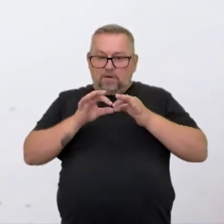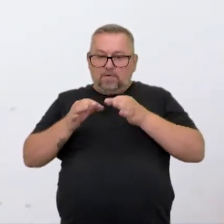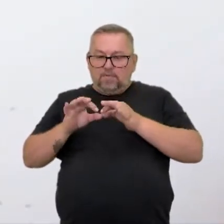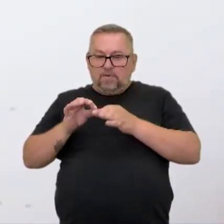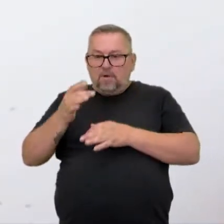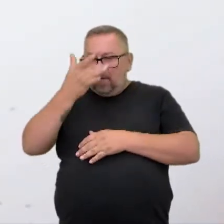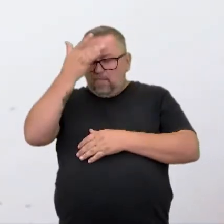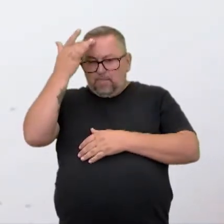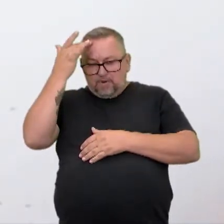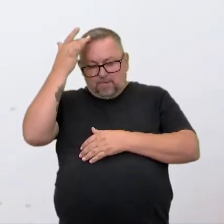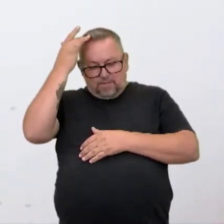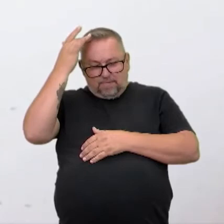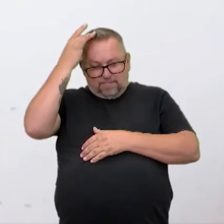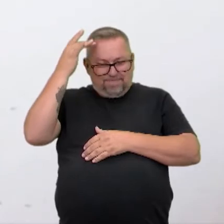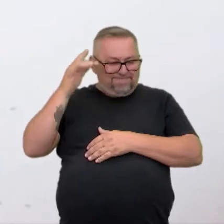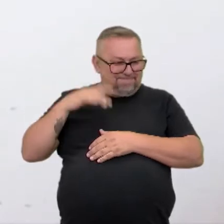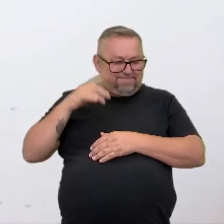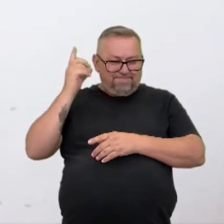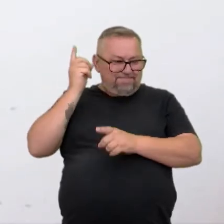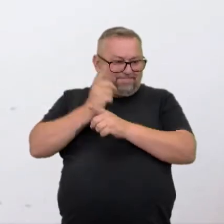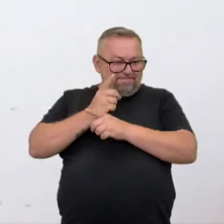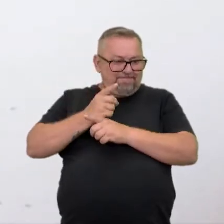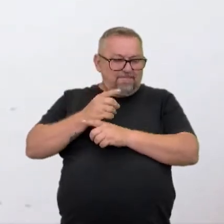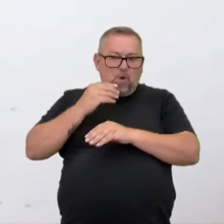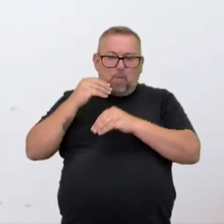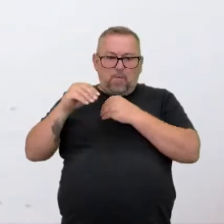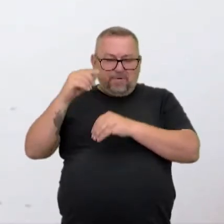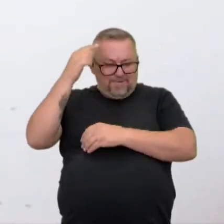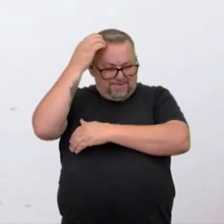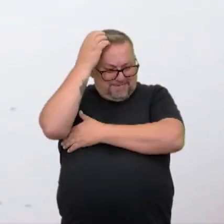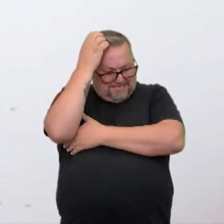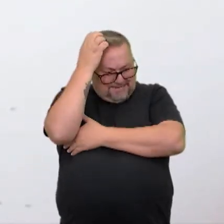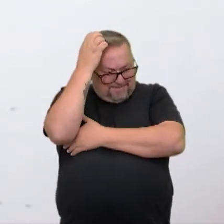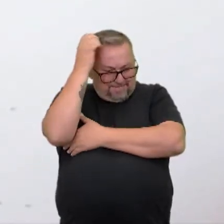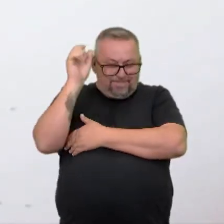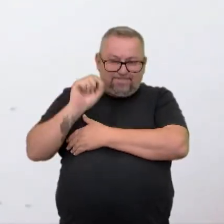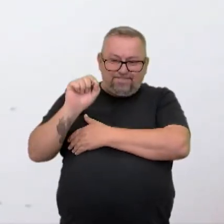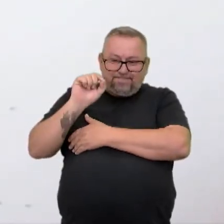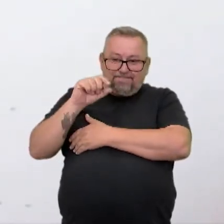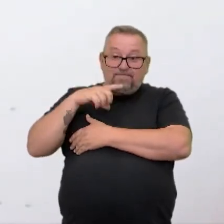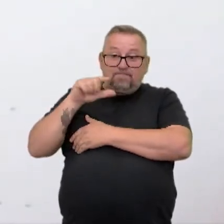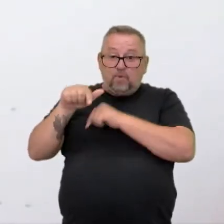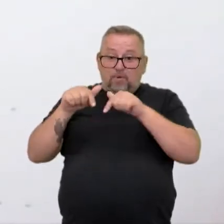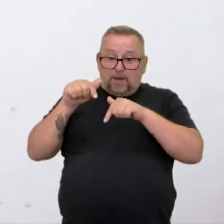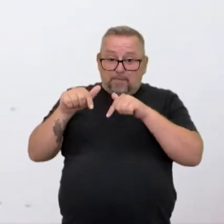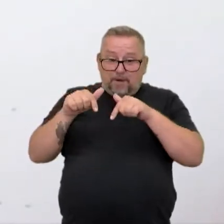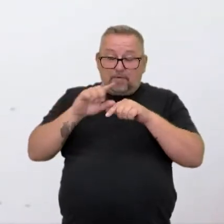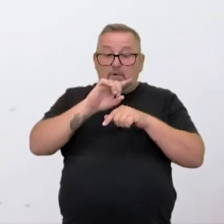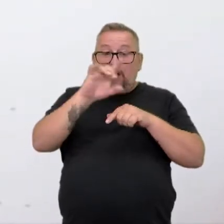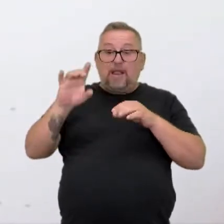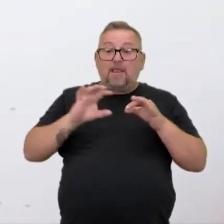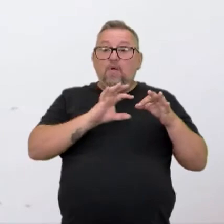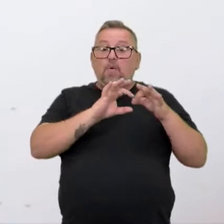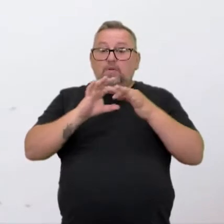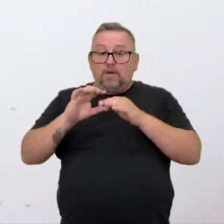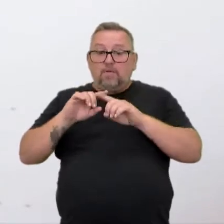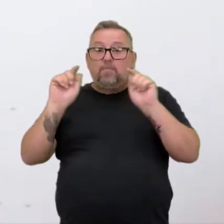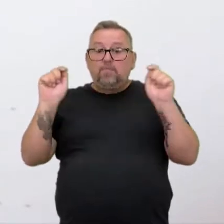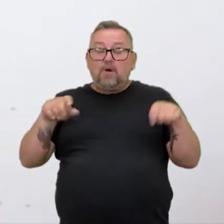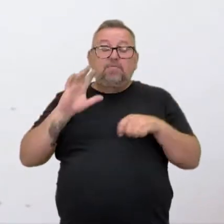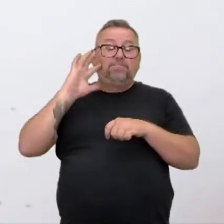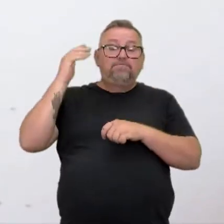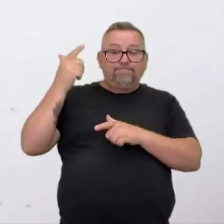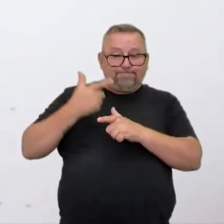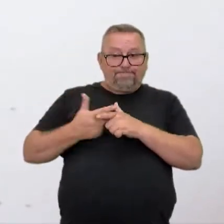não identificar o seu meme com a sua empresa, de nada adiantou o seu trabalho. A falta de contexto pode causar até uma situação